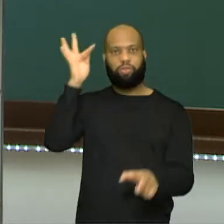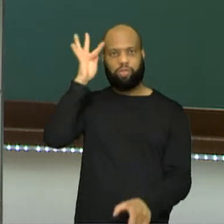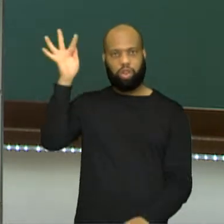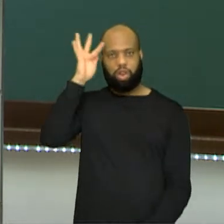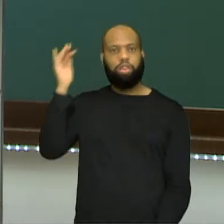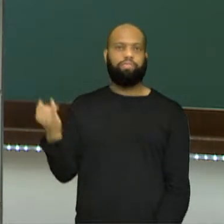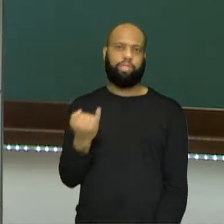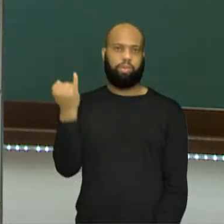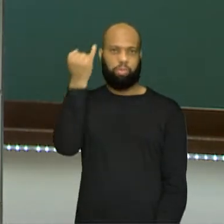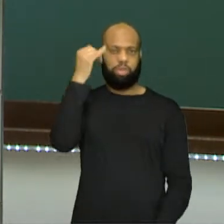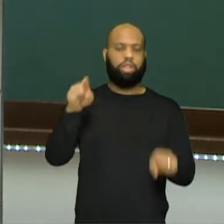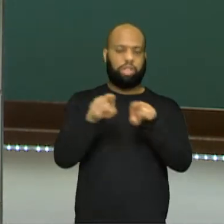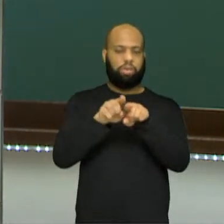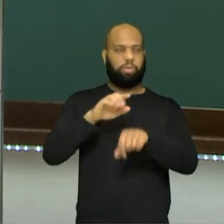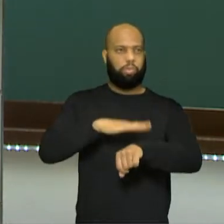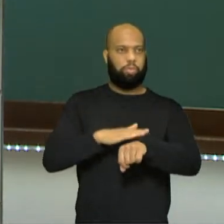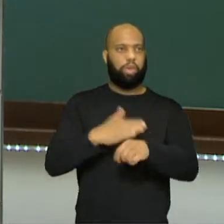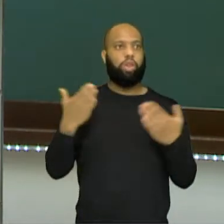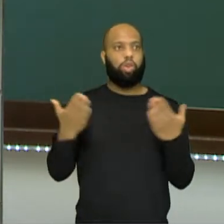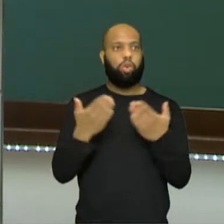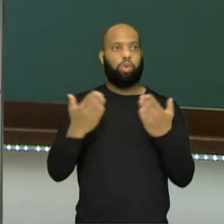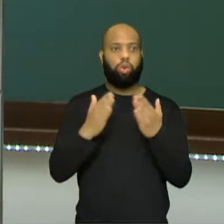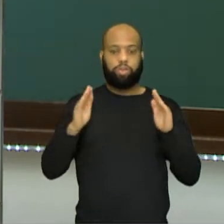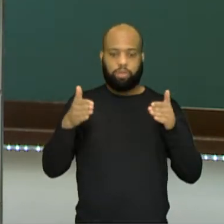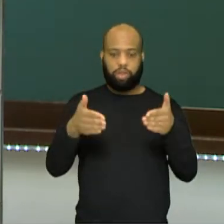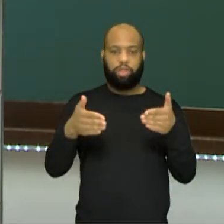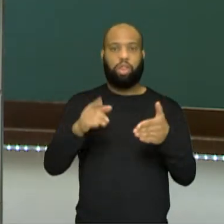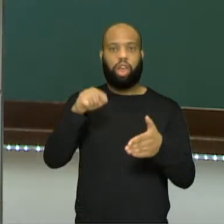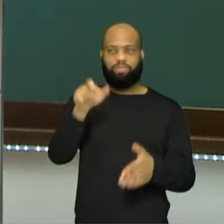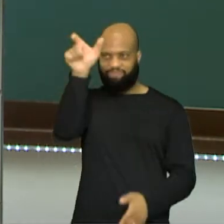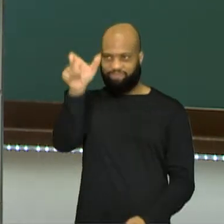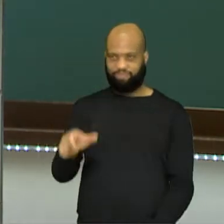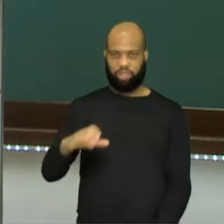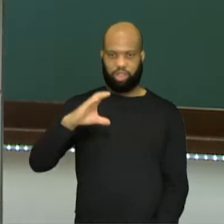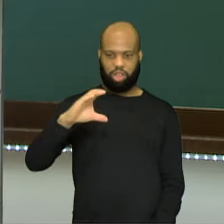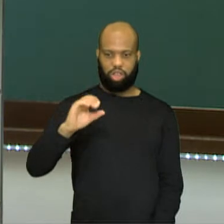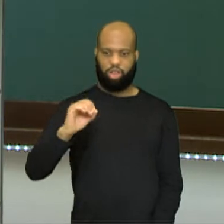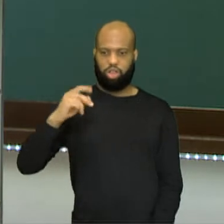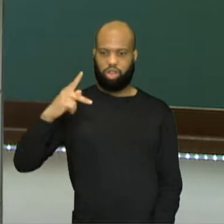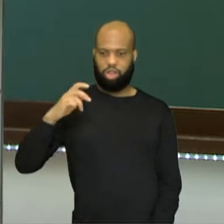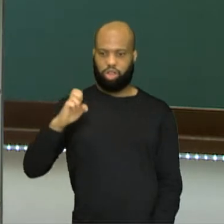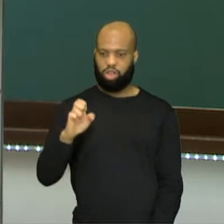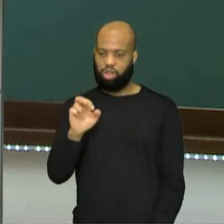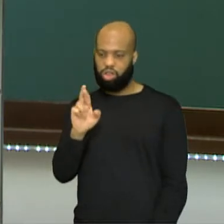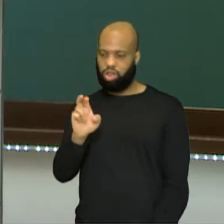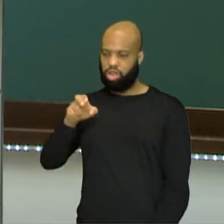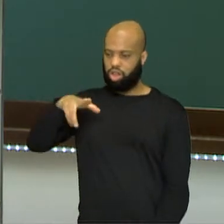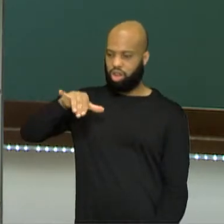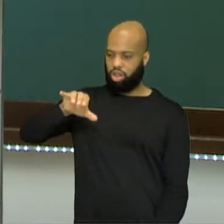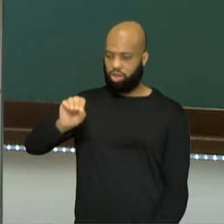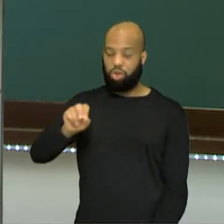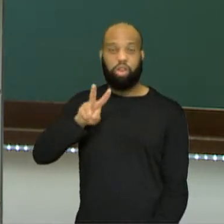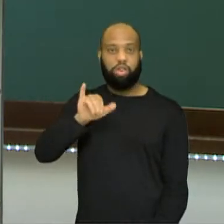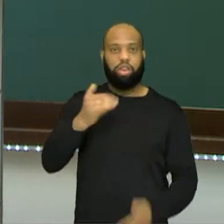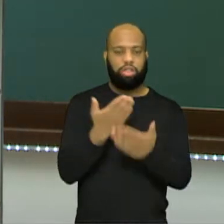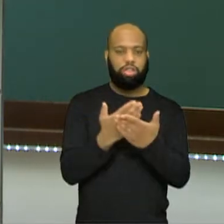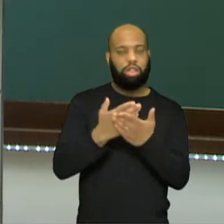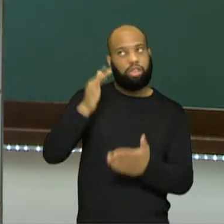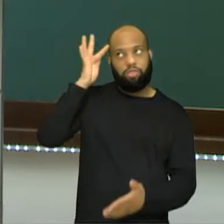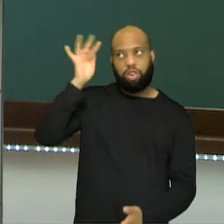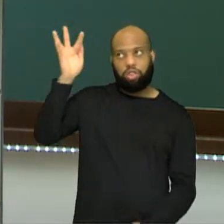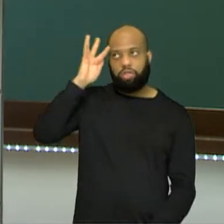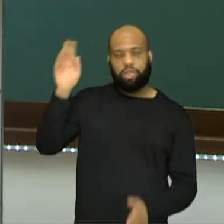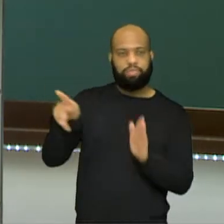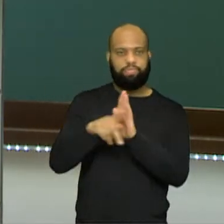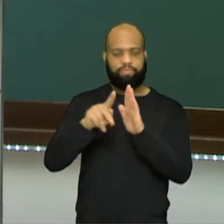personagens desse momento e hoje em específico Copérnico. Então, vamos estudar a filosofia do Renascimento,